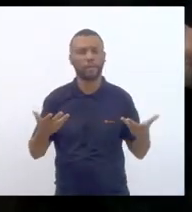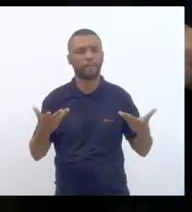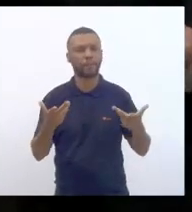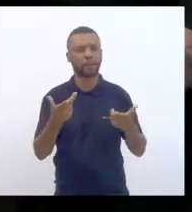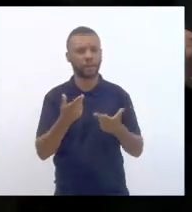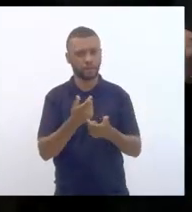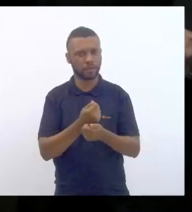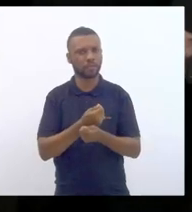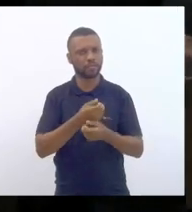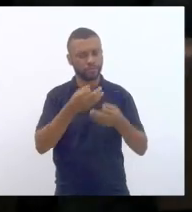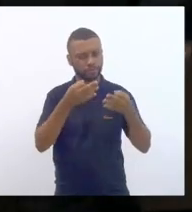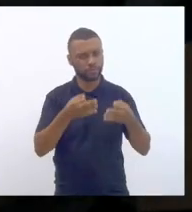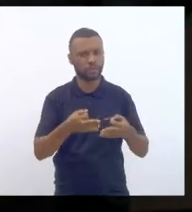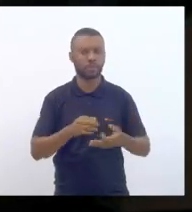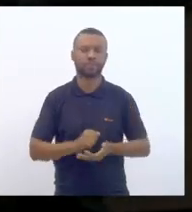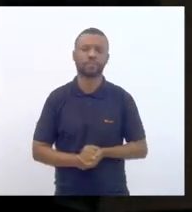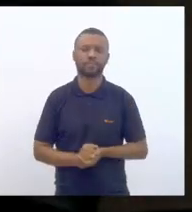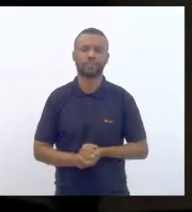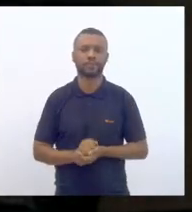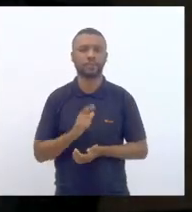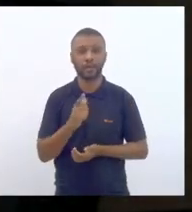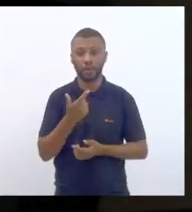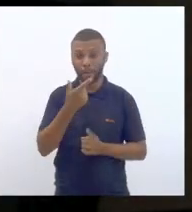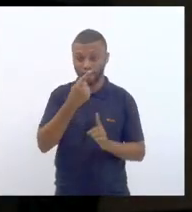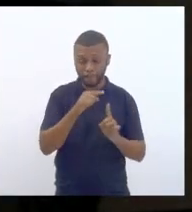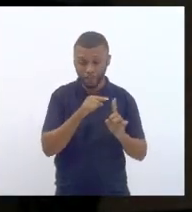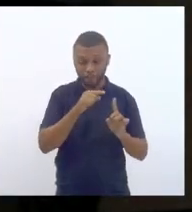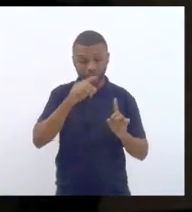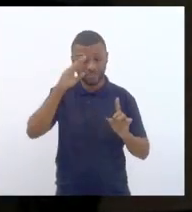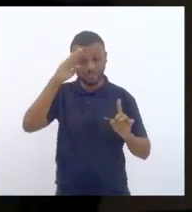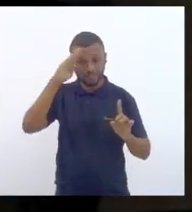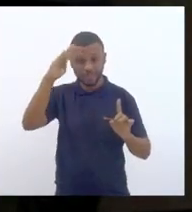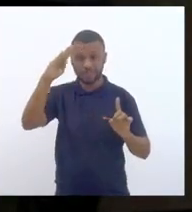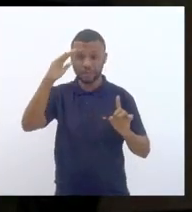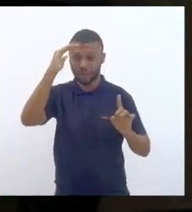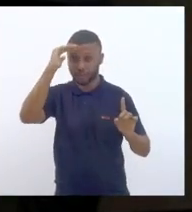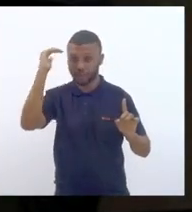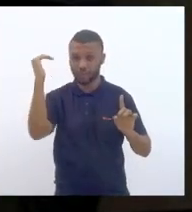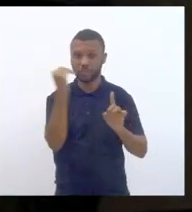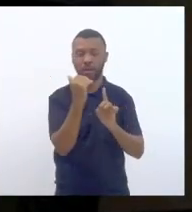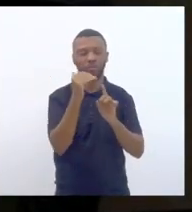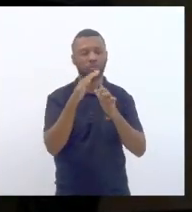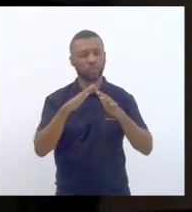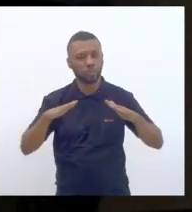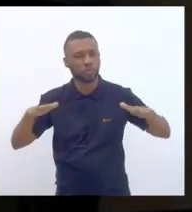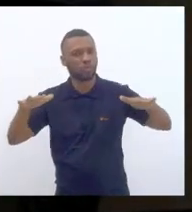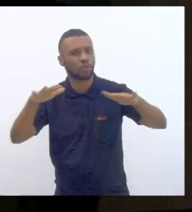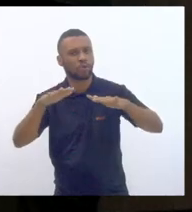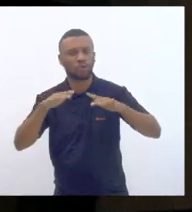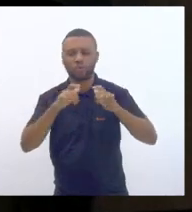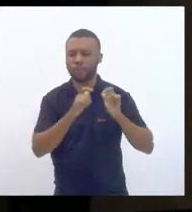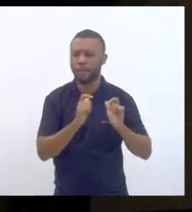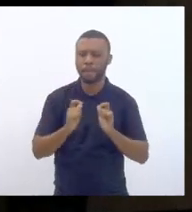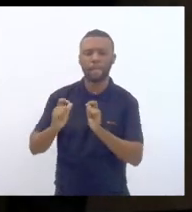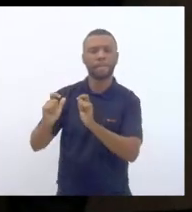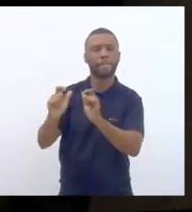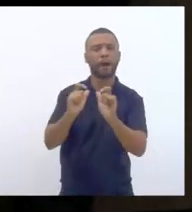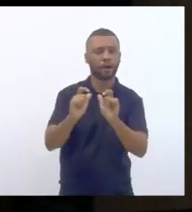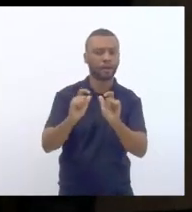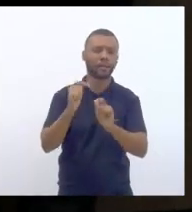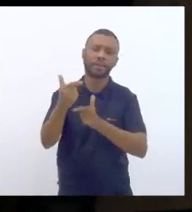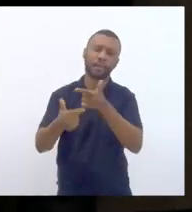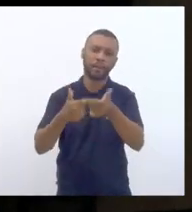brilhante e que é uma das pessoas mais respeitadas em todos os lugares que